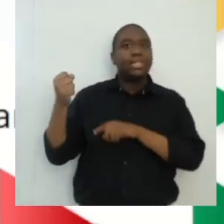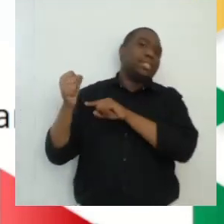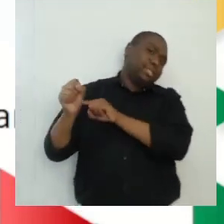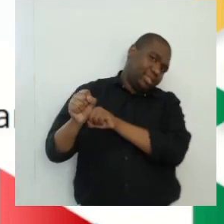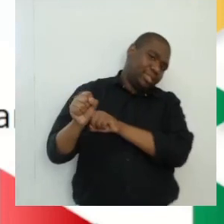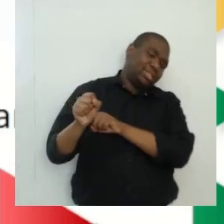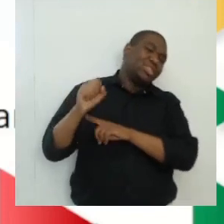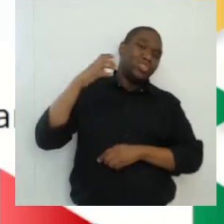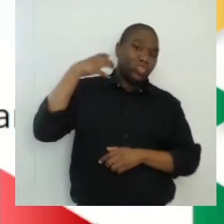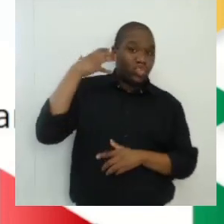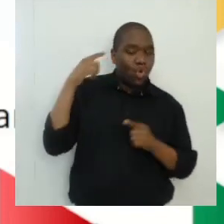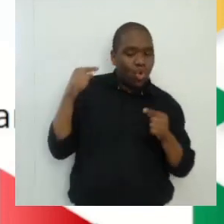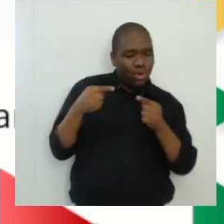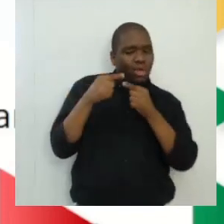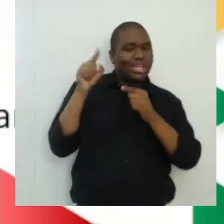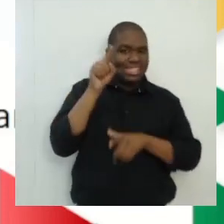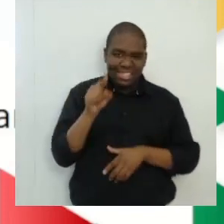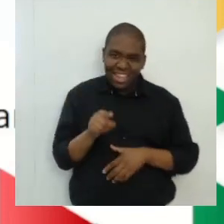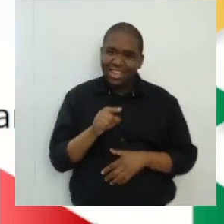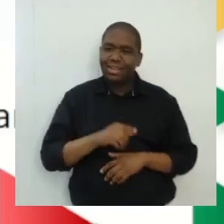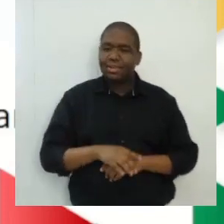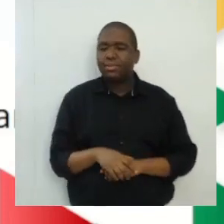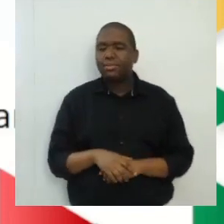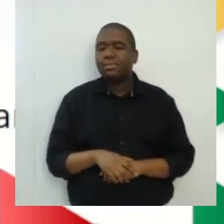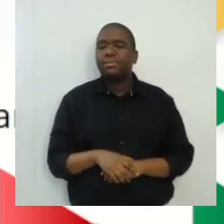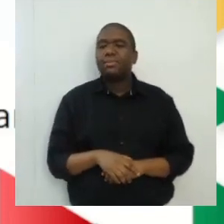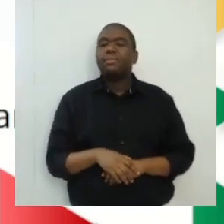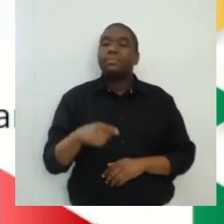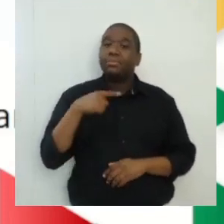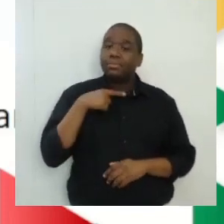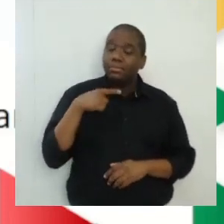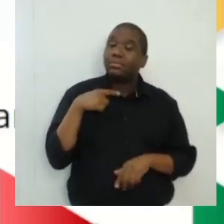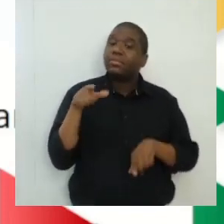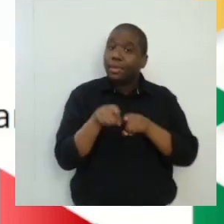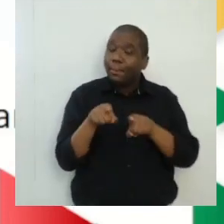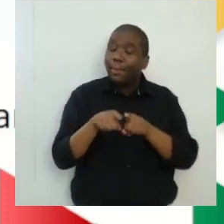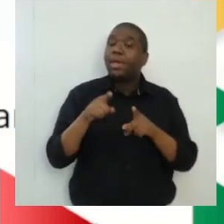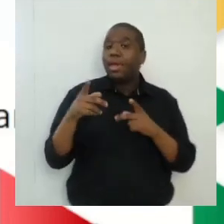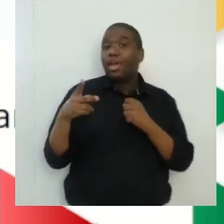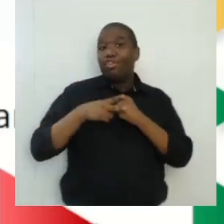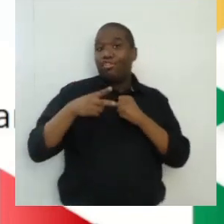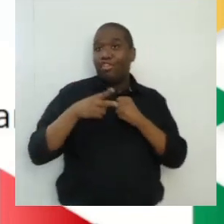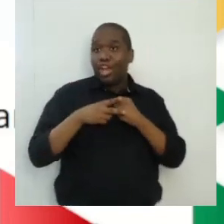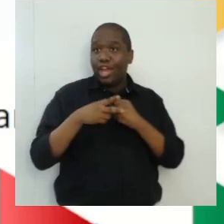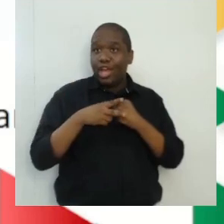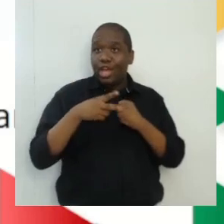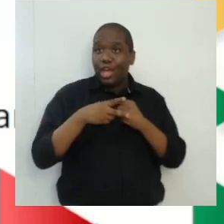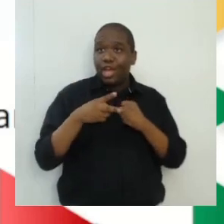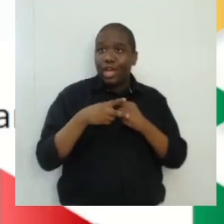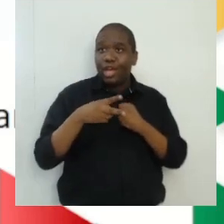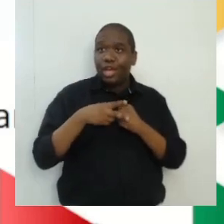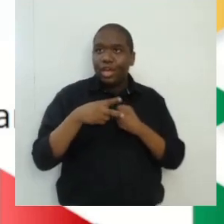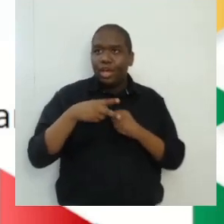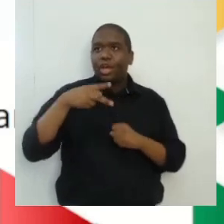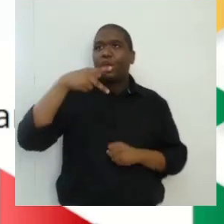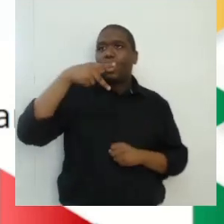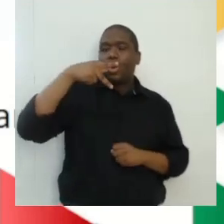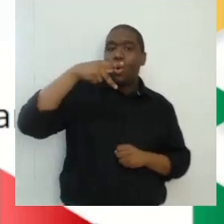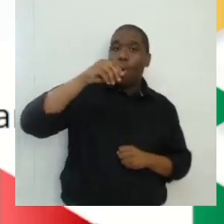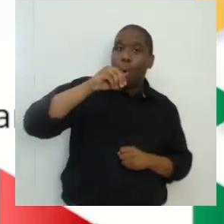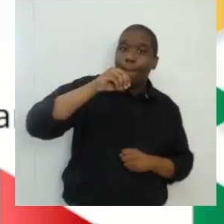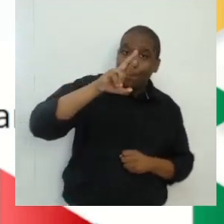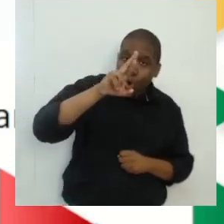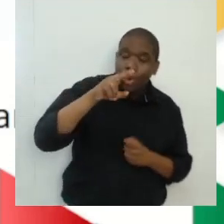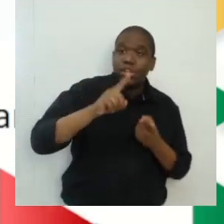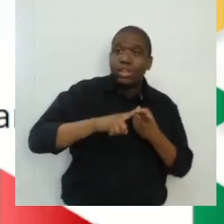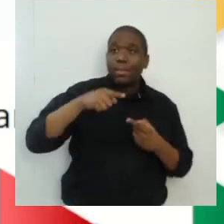de Z. Na conjunção dos verbos por e querer, pois,